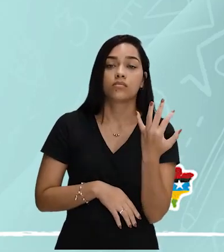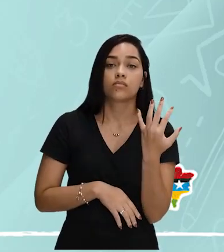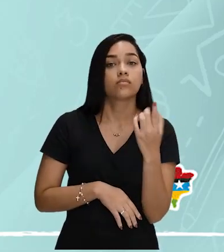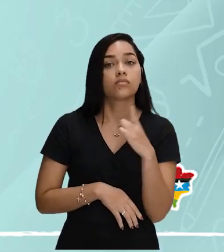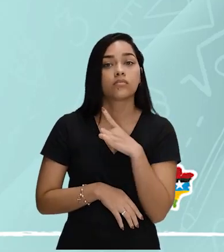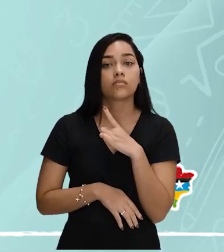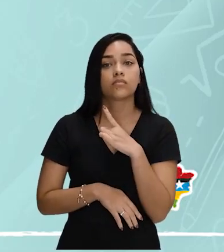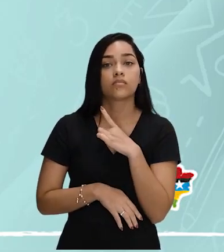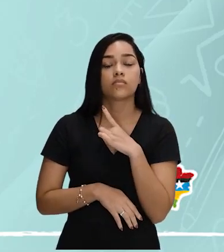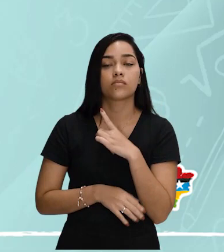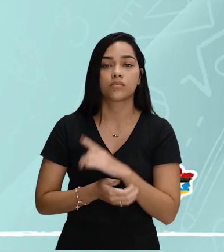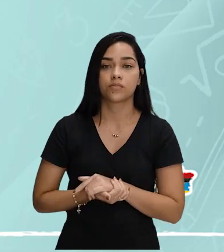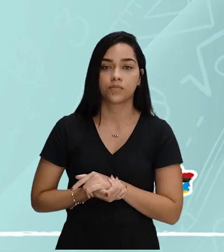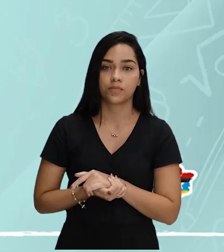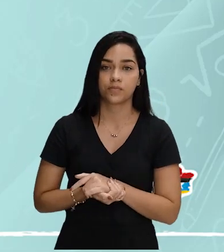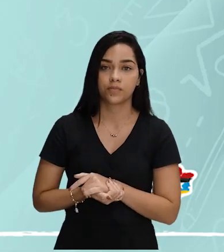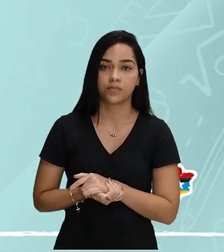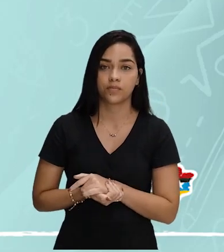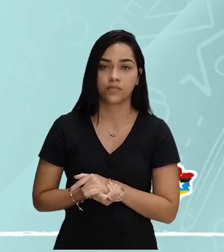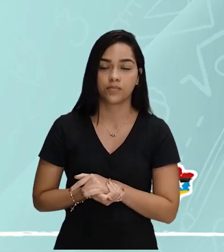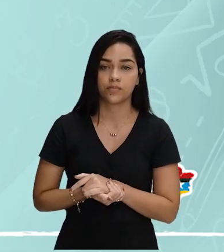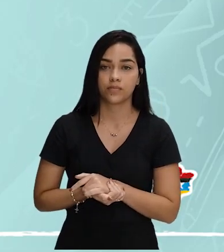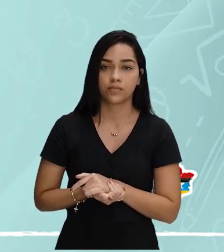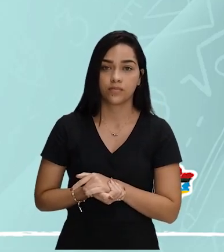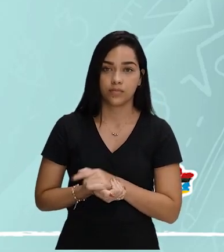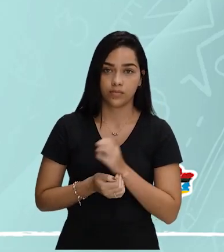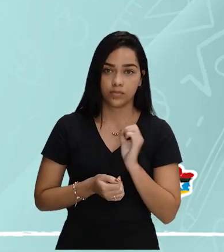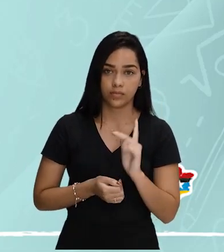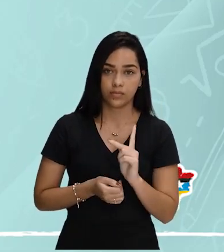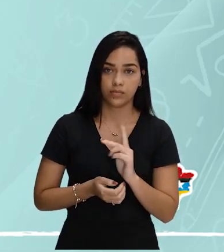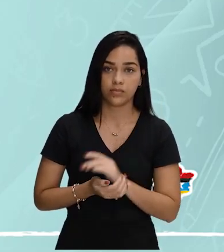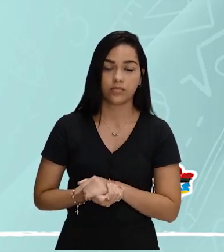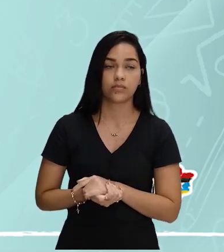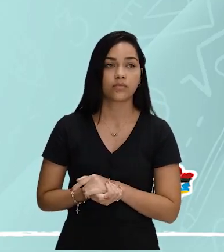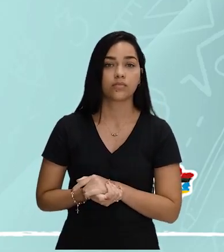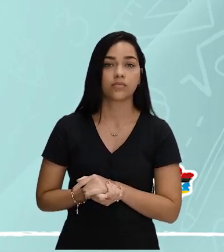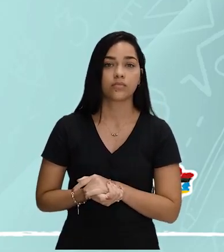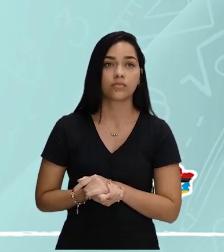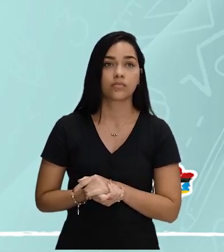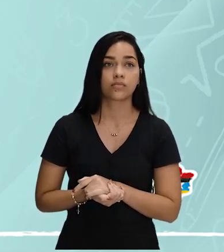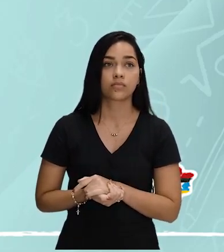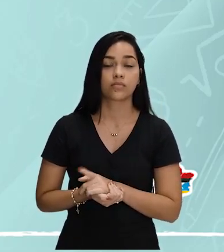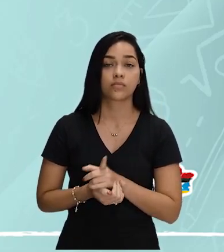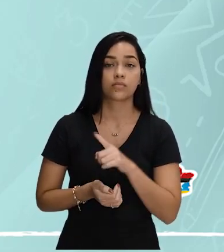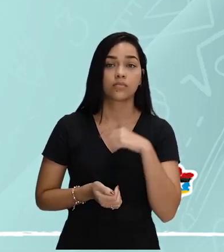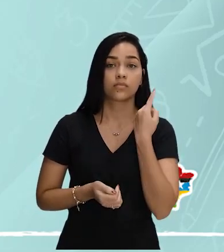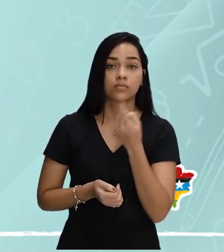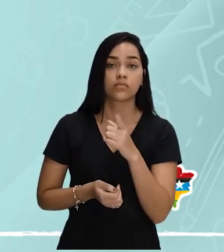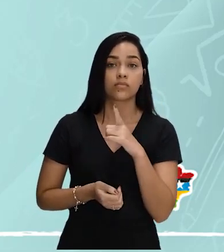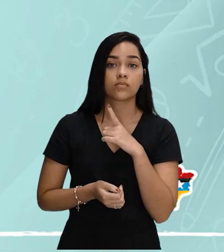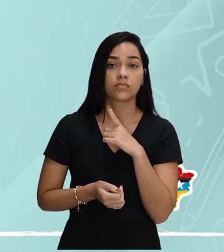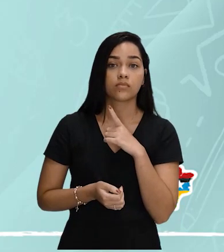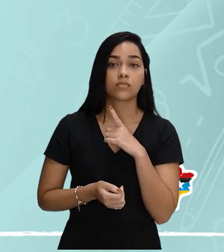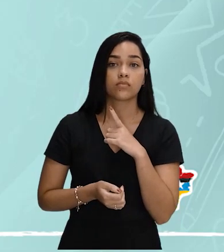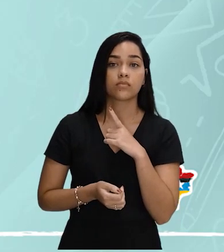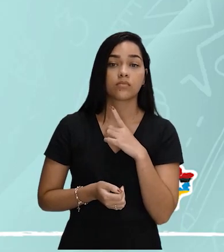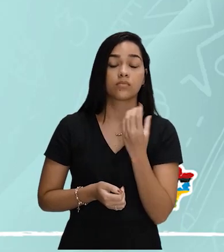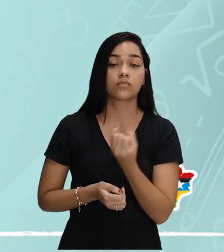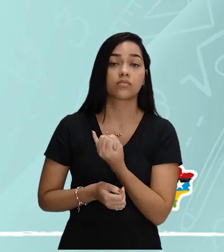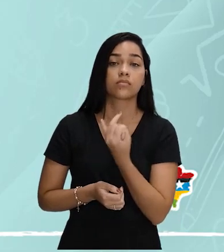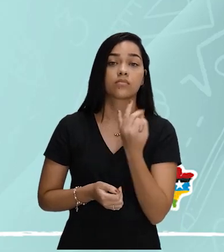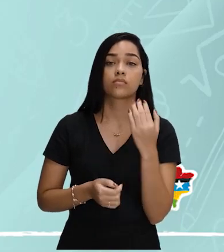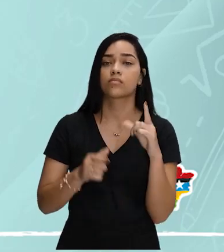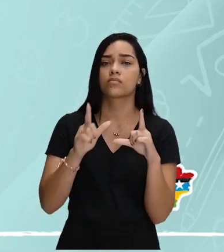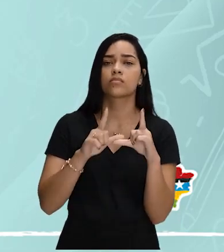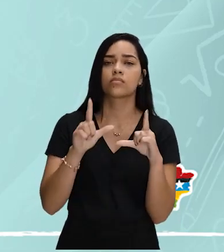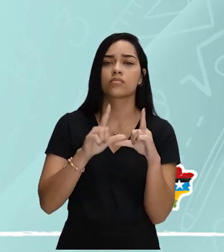existiam na linguagem dessa civilização beleza pessoal então vamos lá olha só nós temos aqui quantas